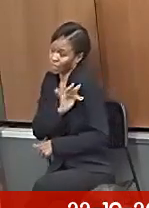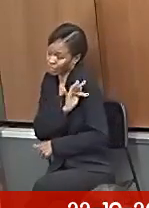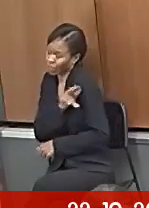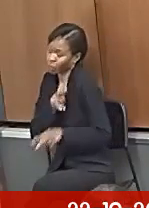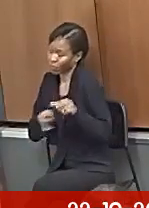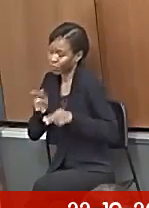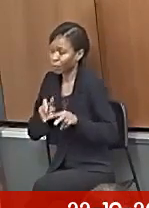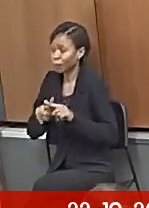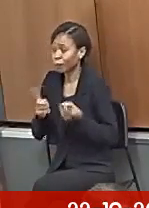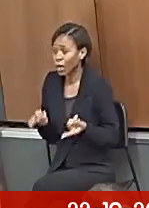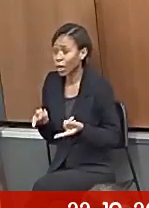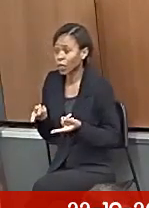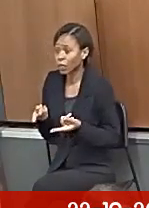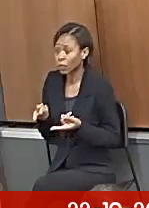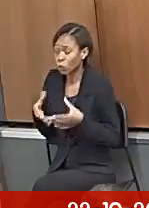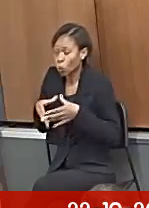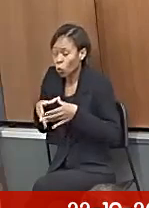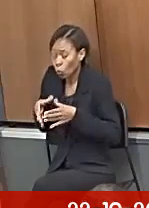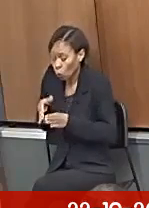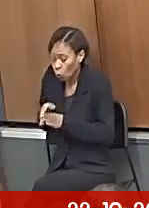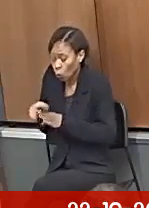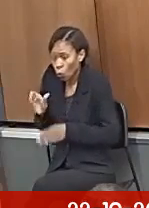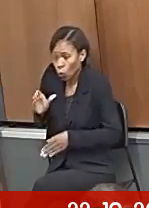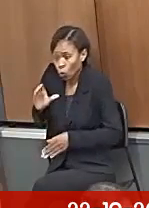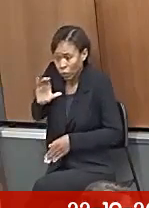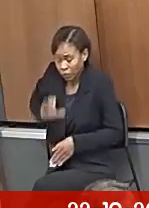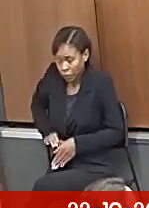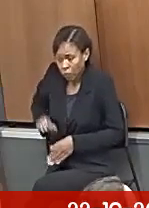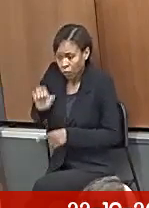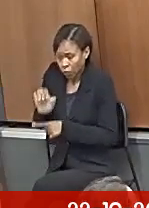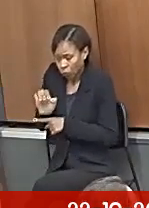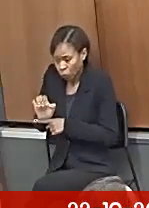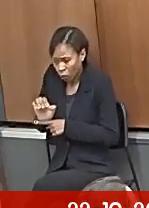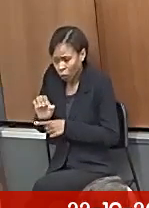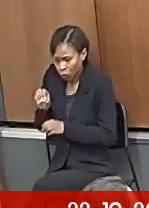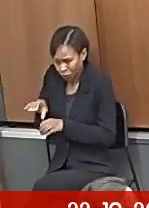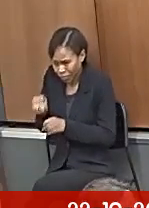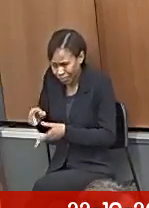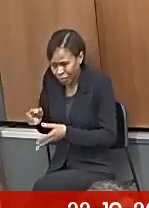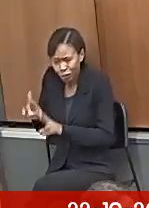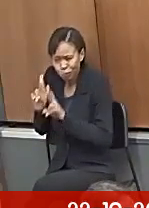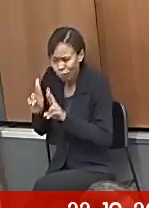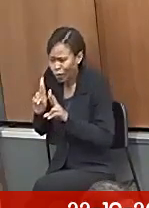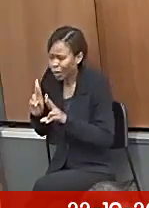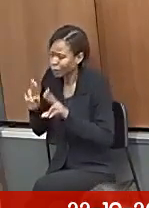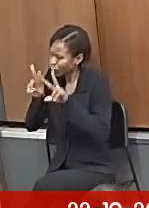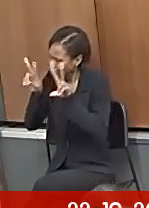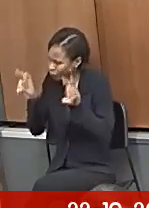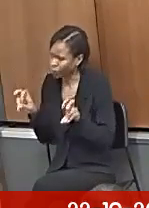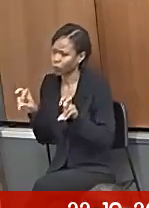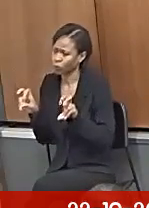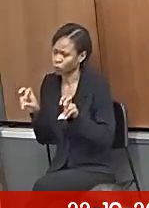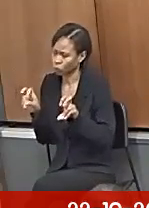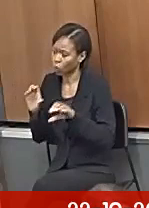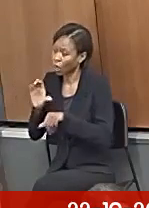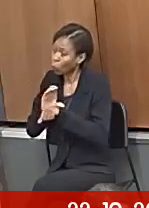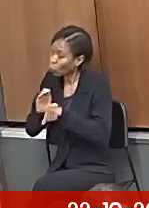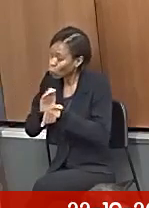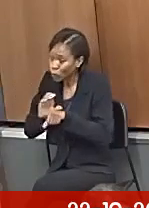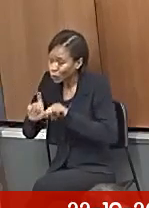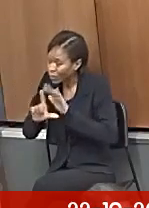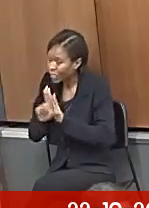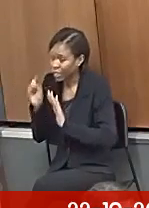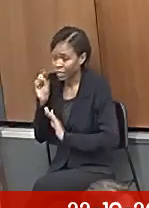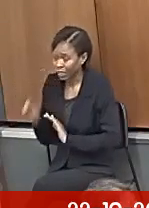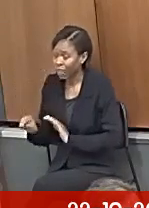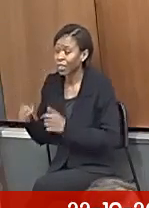Estadual de Educação cabe toda e qualquer deliberação a respeito do assunto. constitucionalmente, é o órgão que